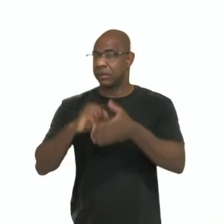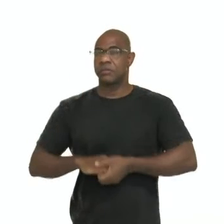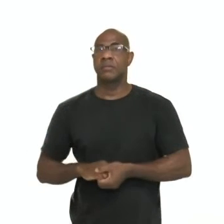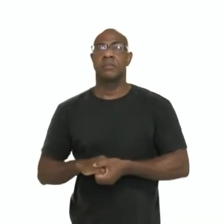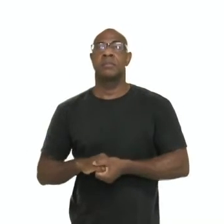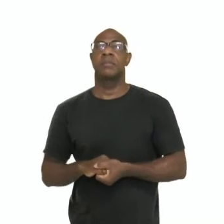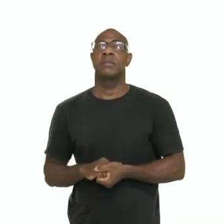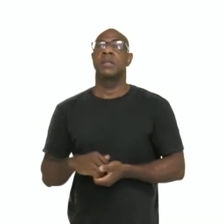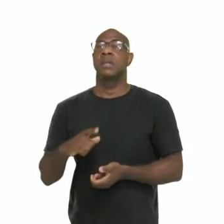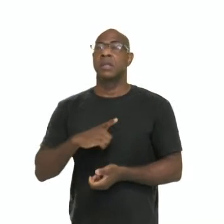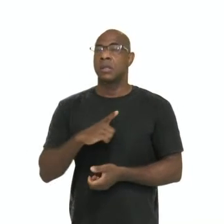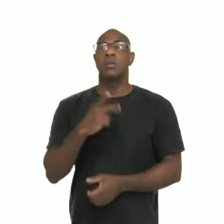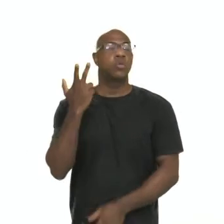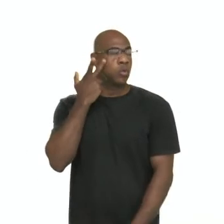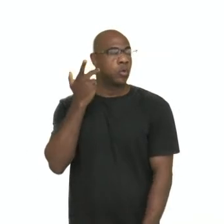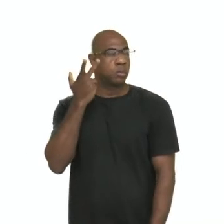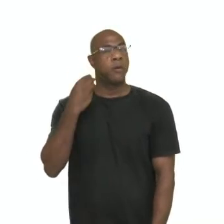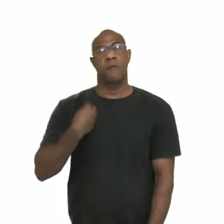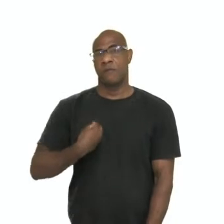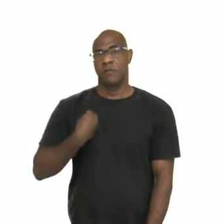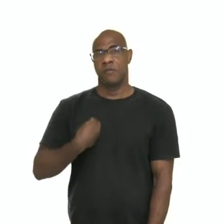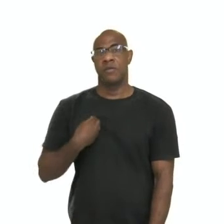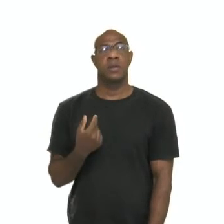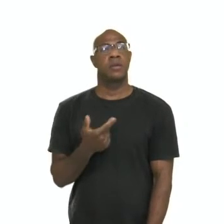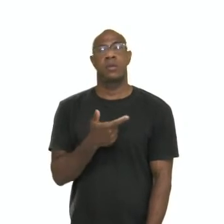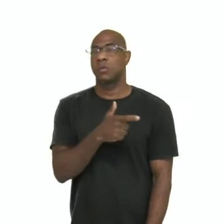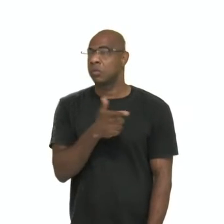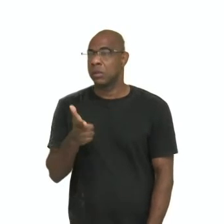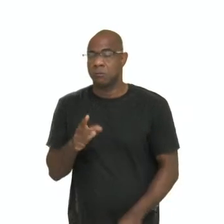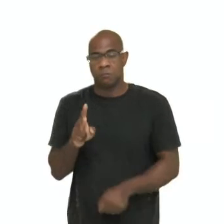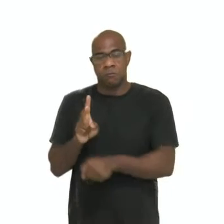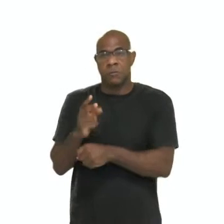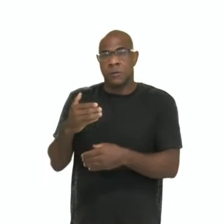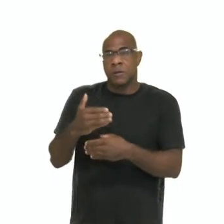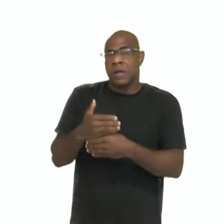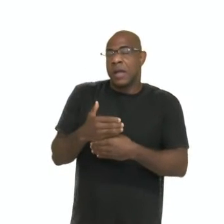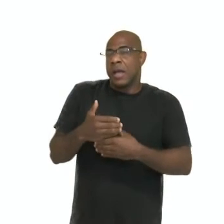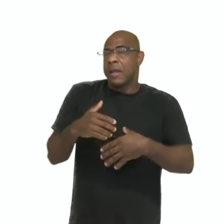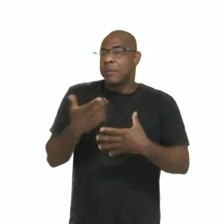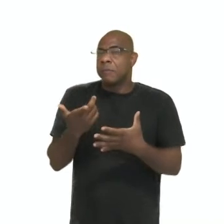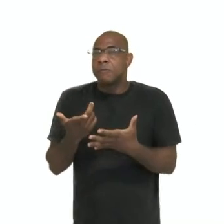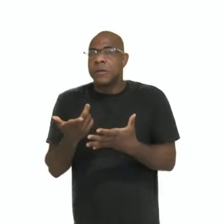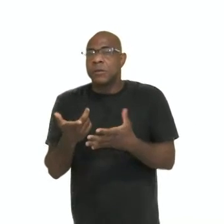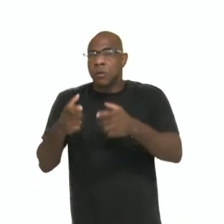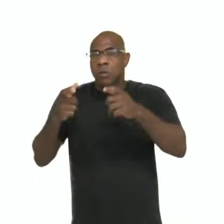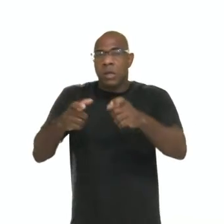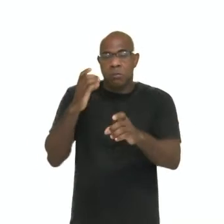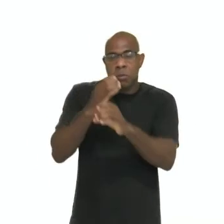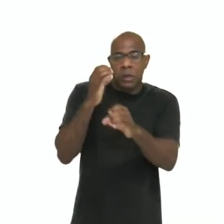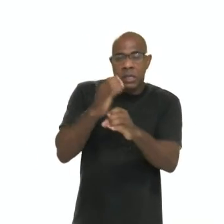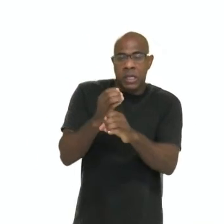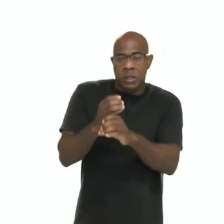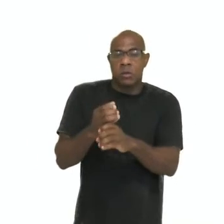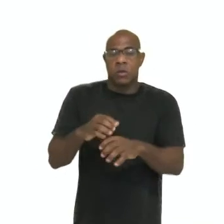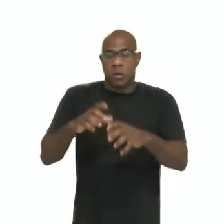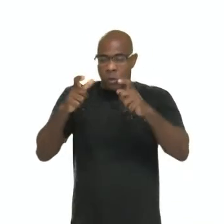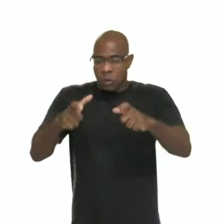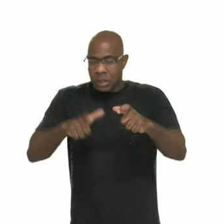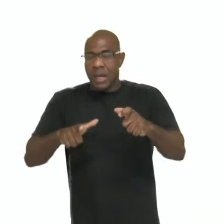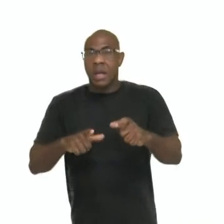condições naturais, sem as barreiras geográficas, não são capazes